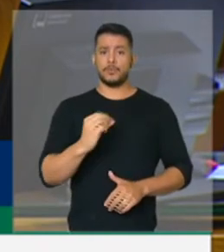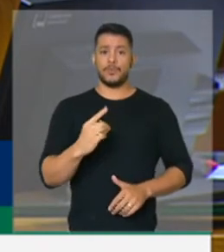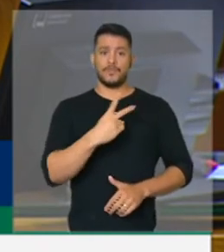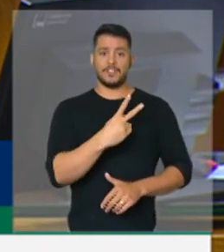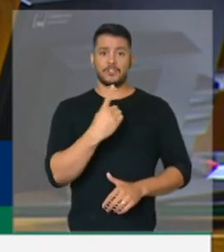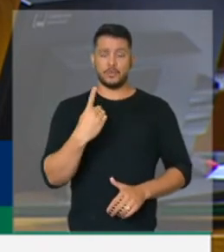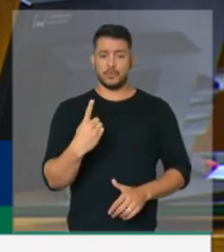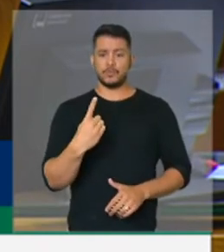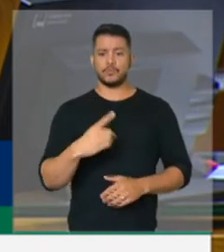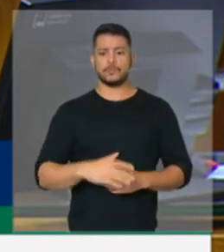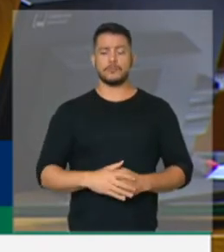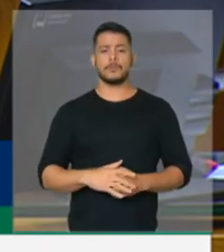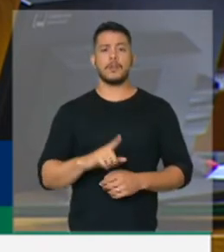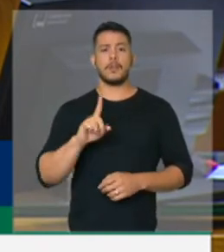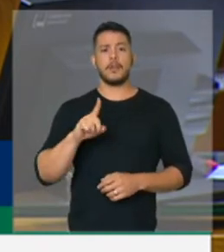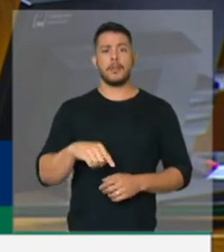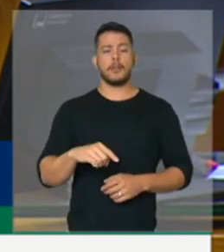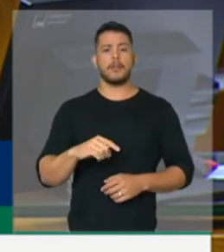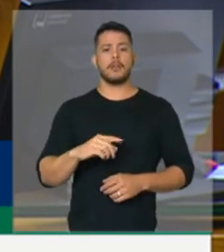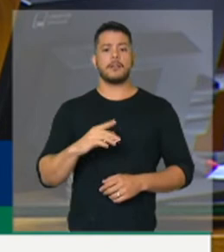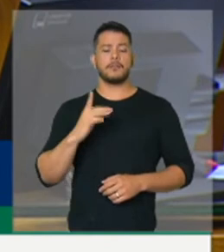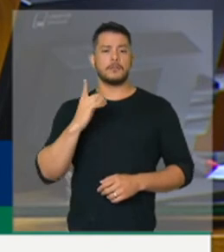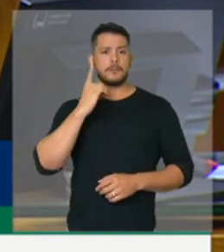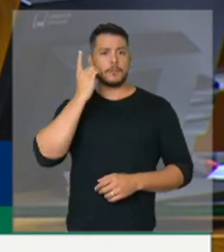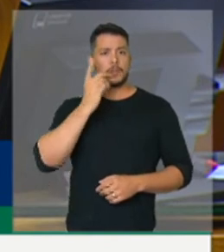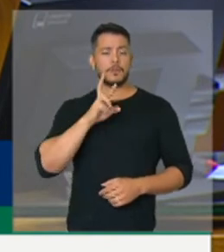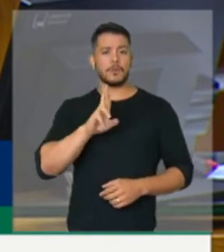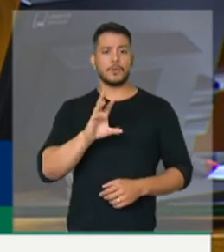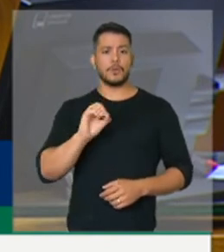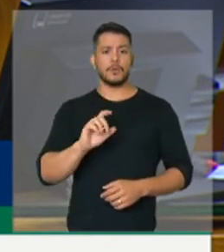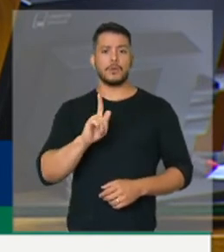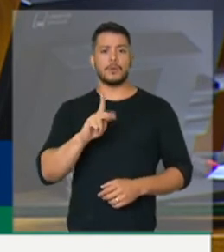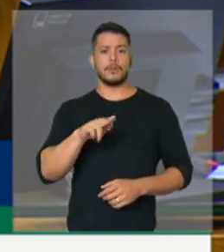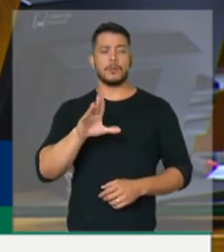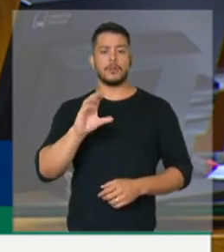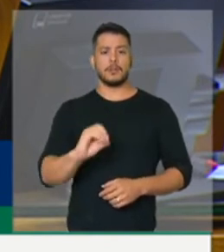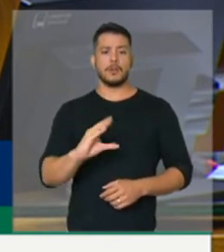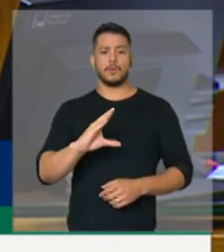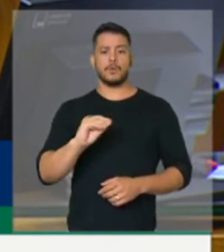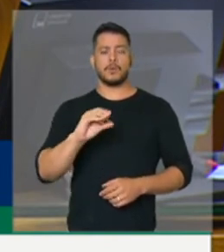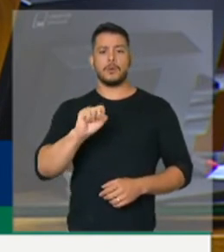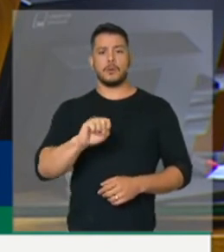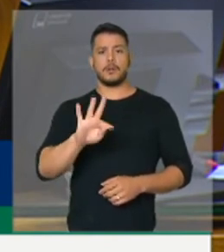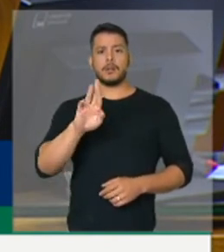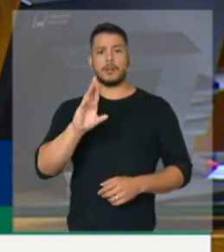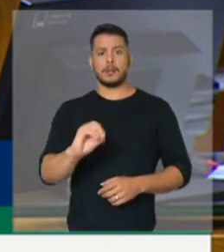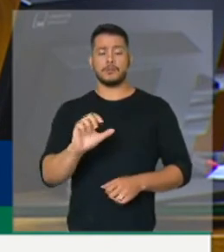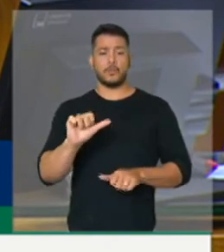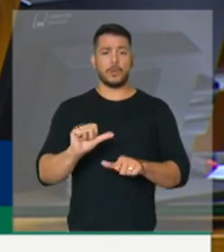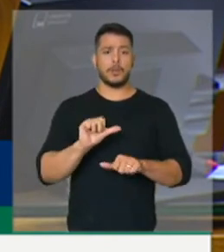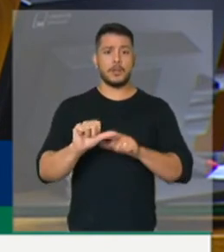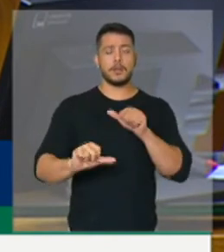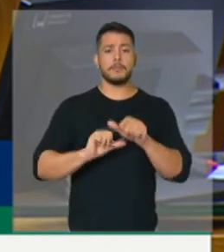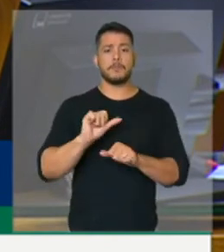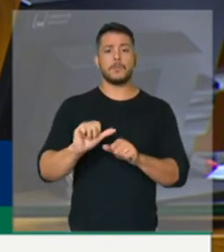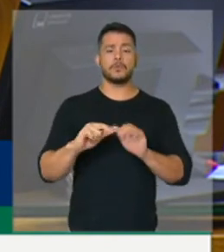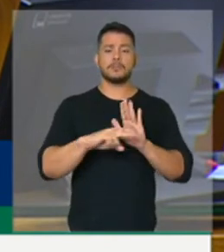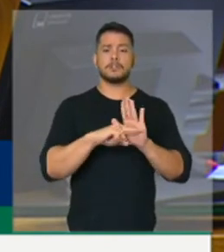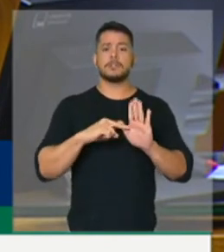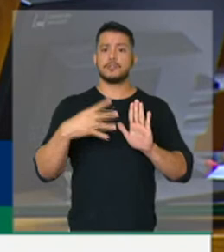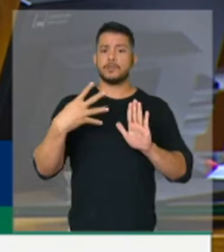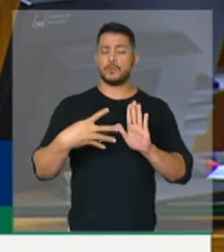do senhor Rodrigo de Castro e outros, que altera o inciso 4º, parágrafo 2º do artigo 4º da